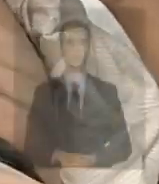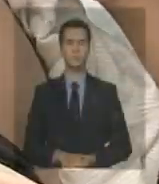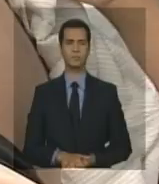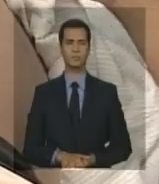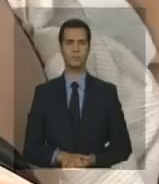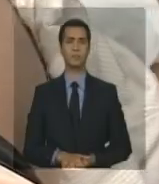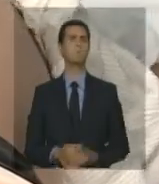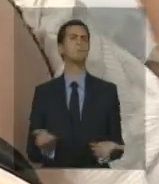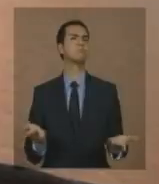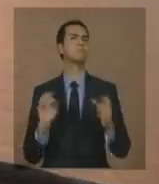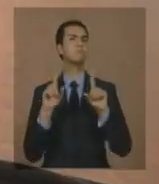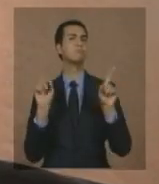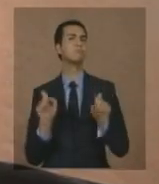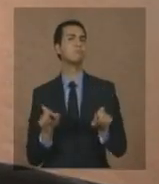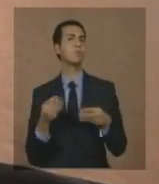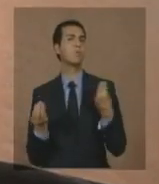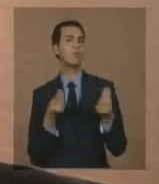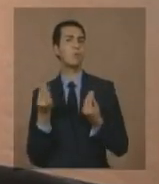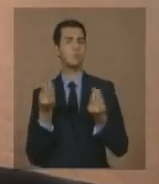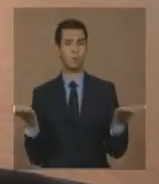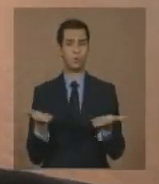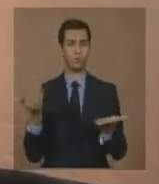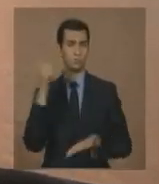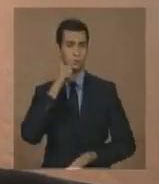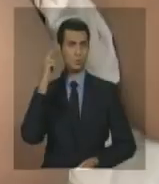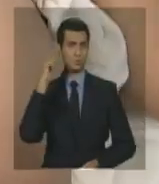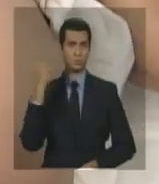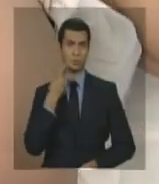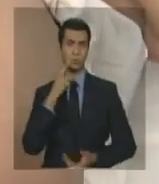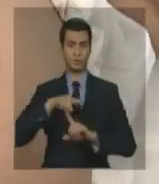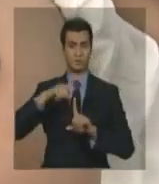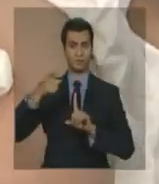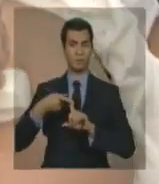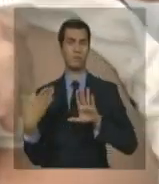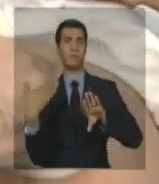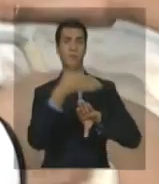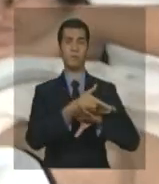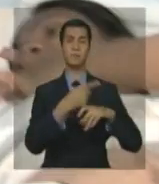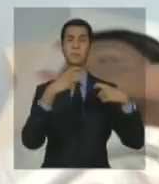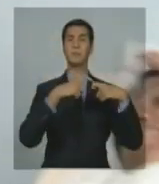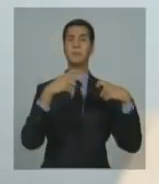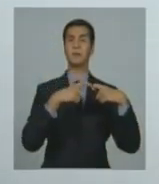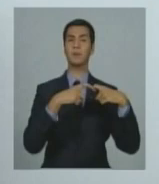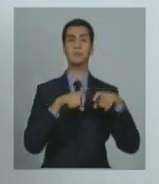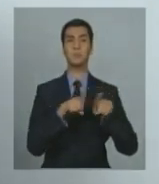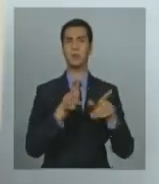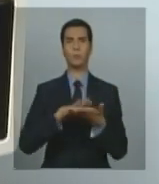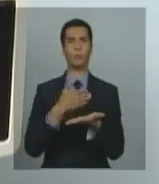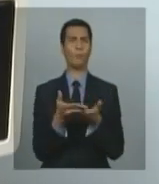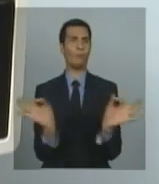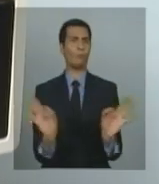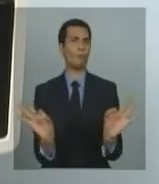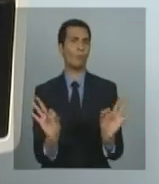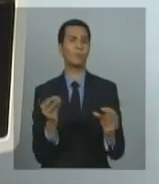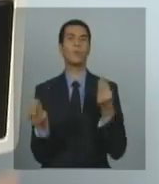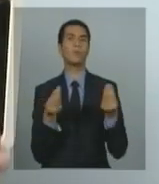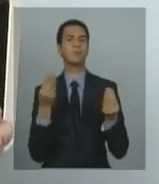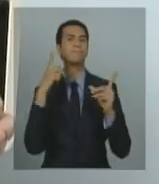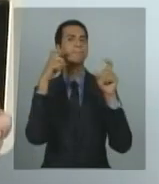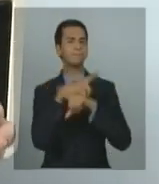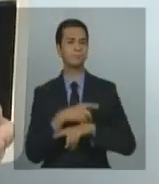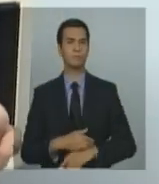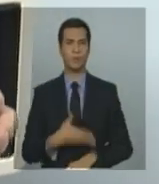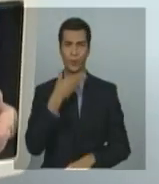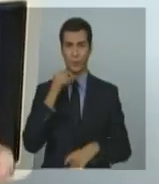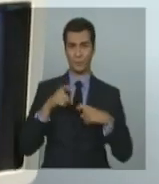Qual seria a dificuldade hoje de uma mulher surda grávida em consulta de pré-natal sem intérprete? O doutor Renato se